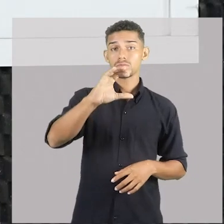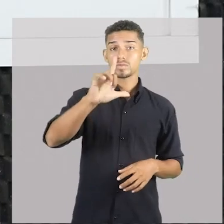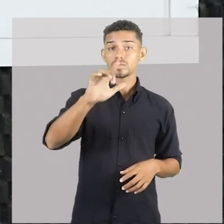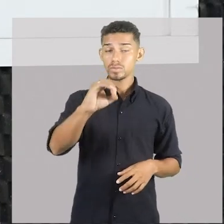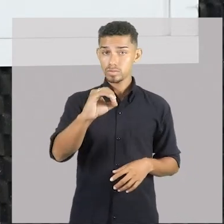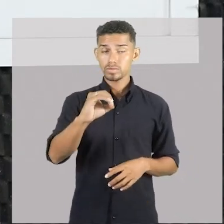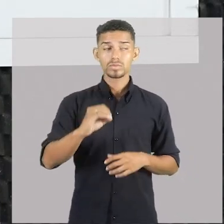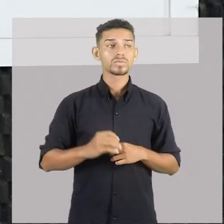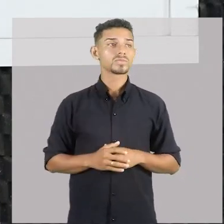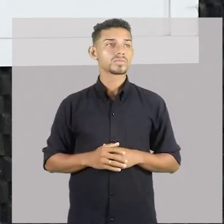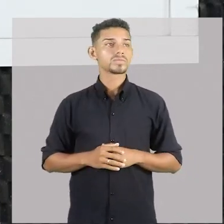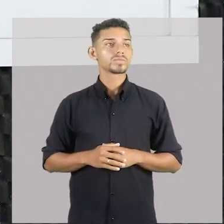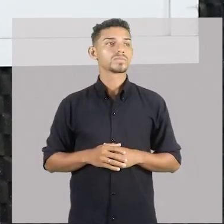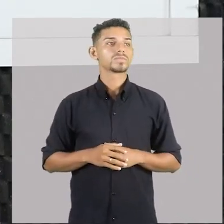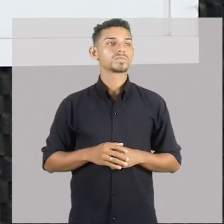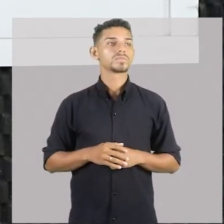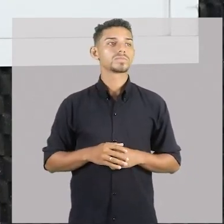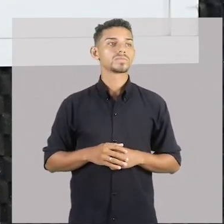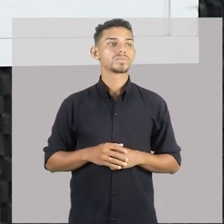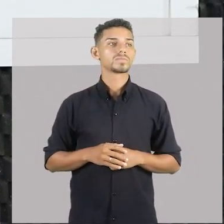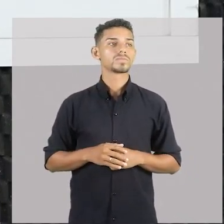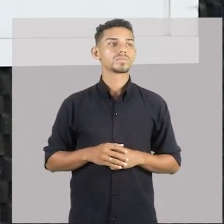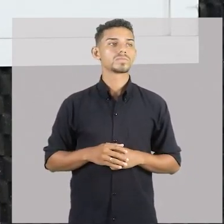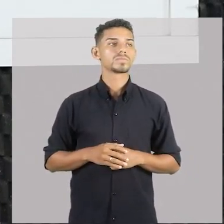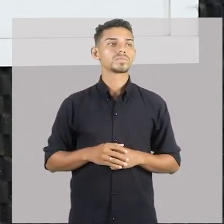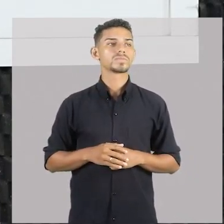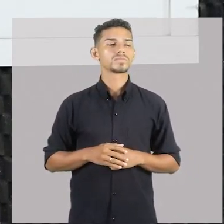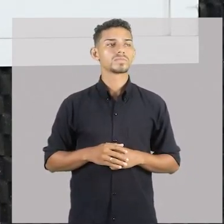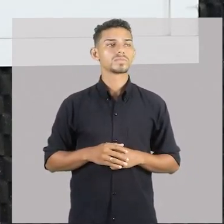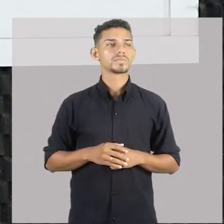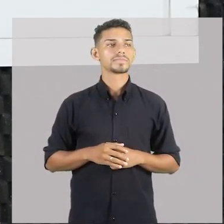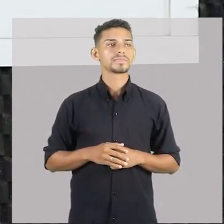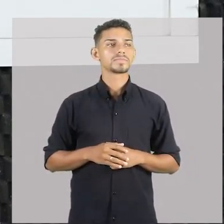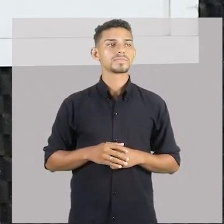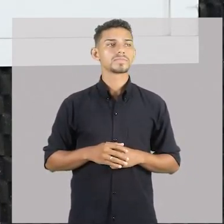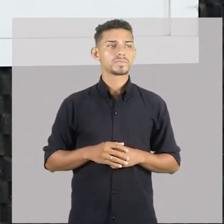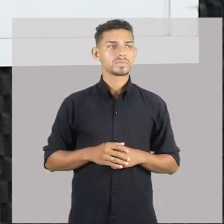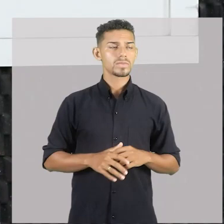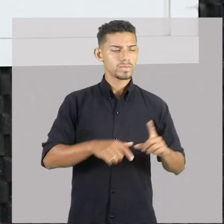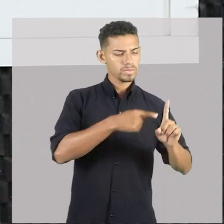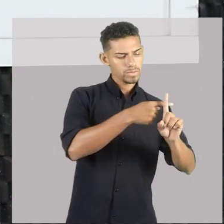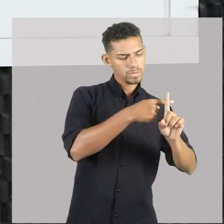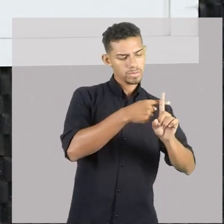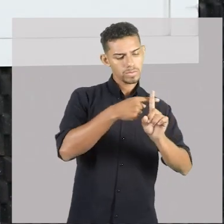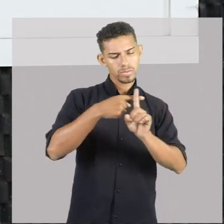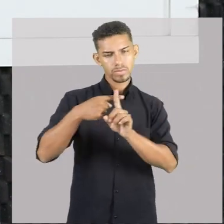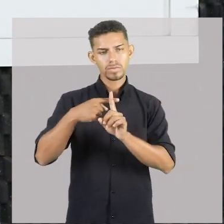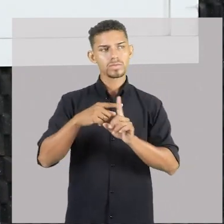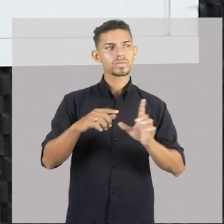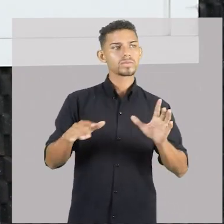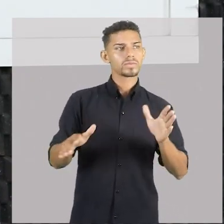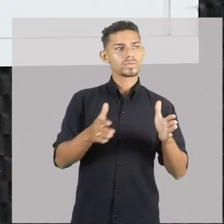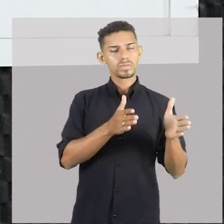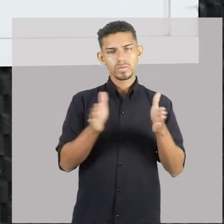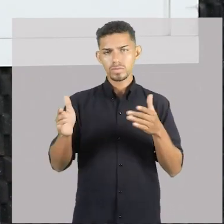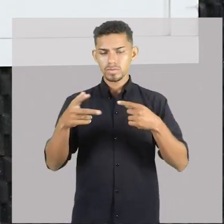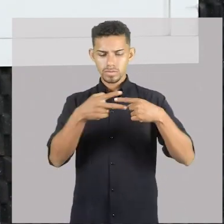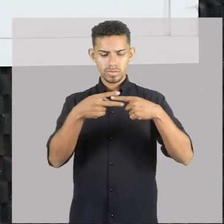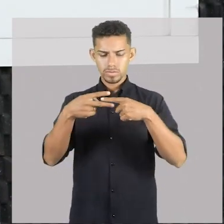pseudocargas positivas, que elas vão ser repelidas pelo polo positivo